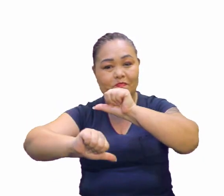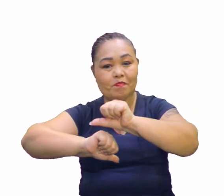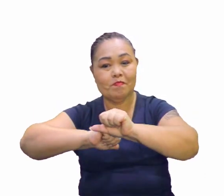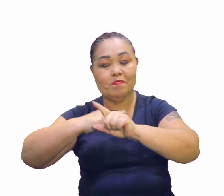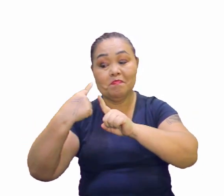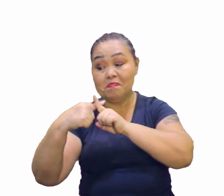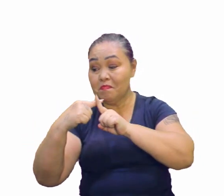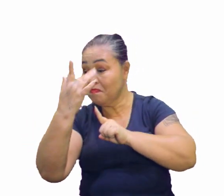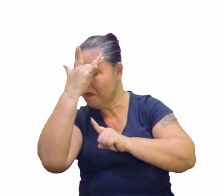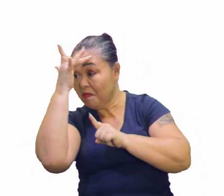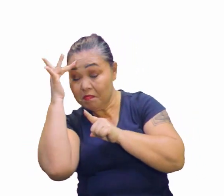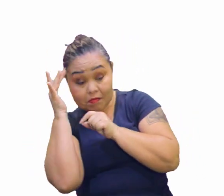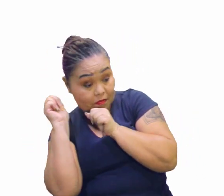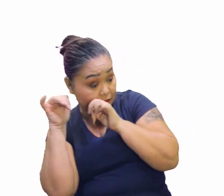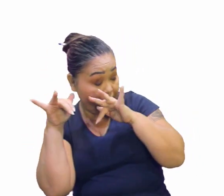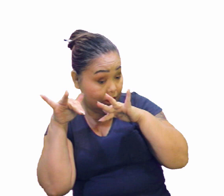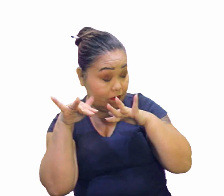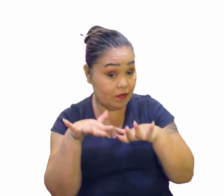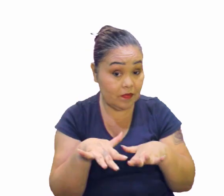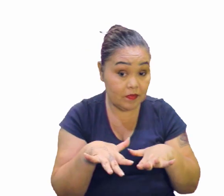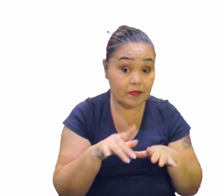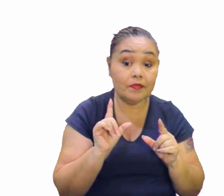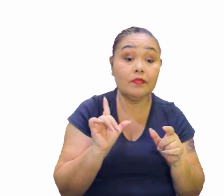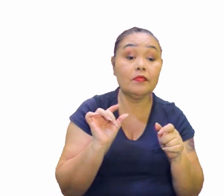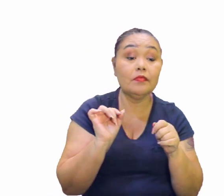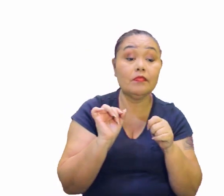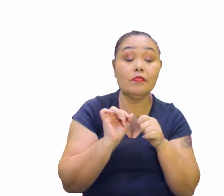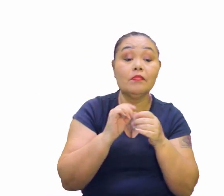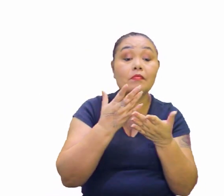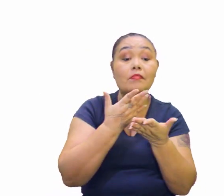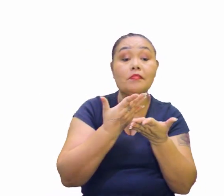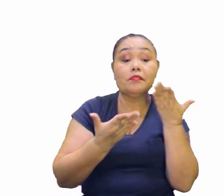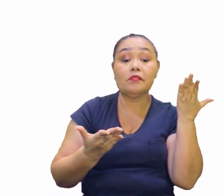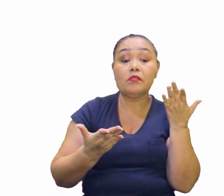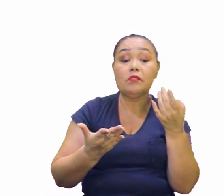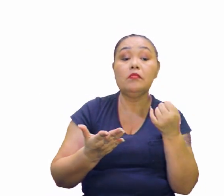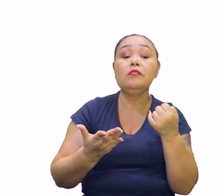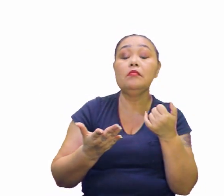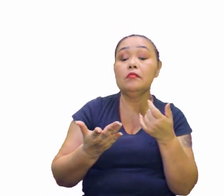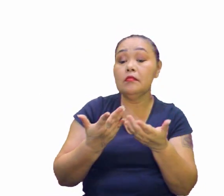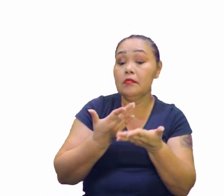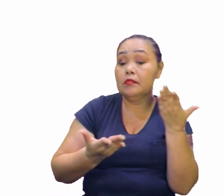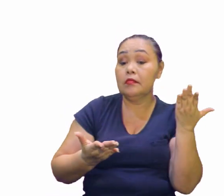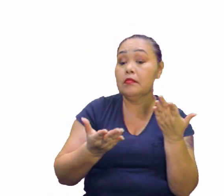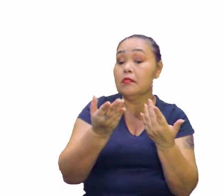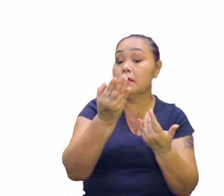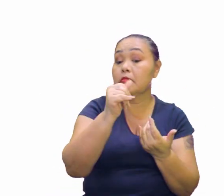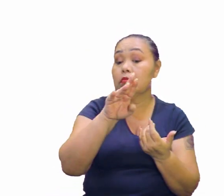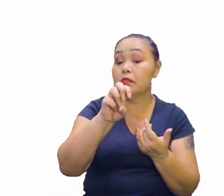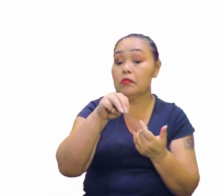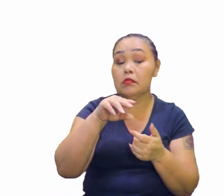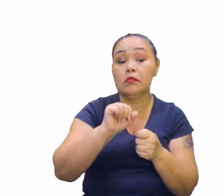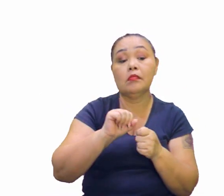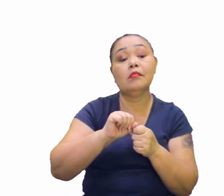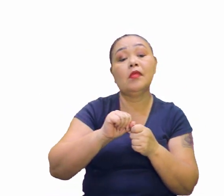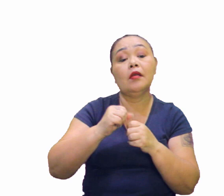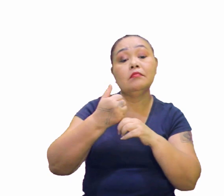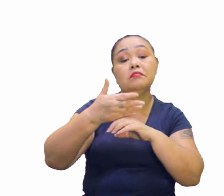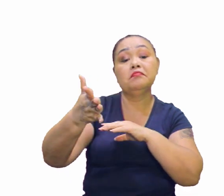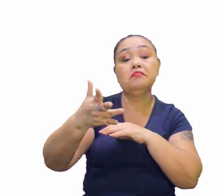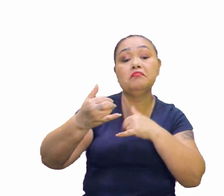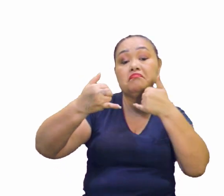ocupação humana. E o que faz perder essa floresta, esse bioma?